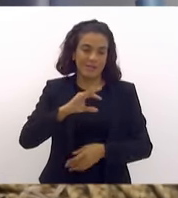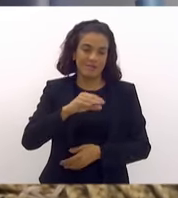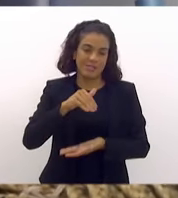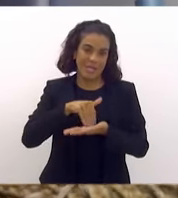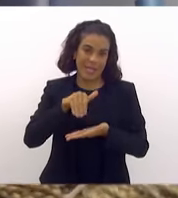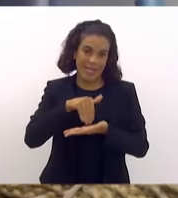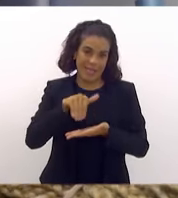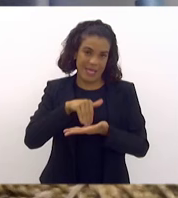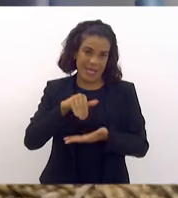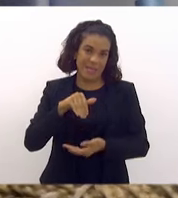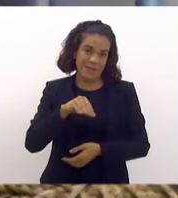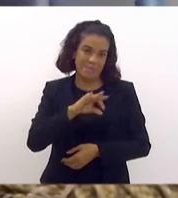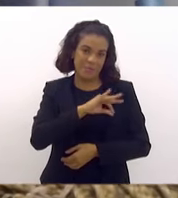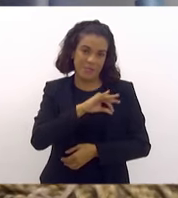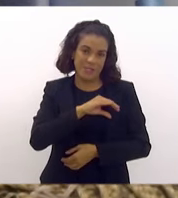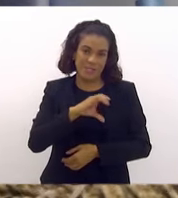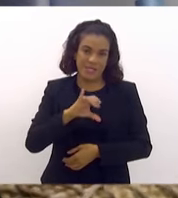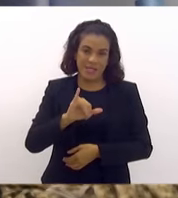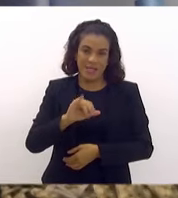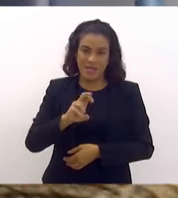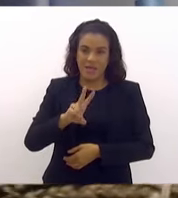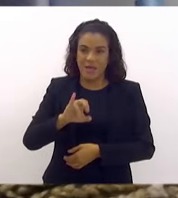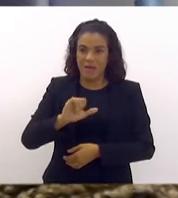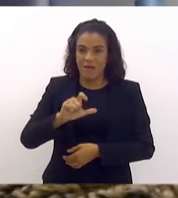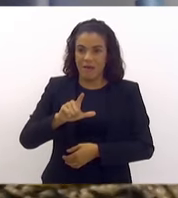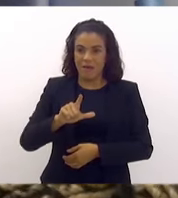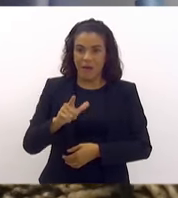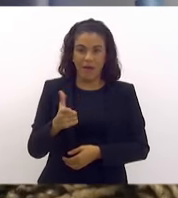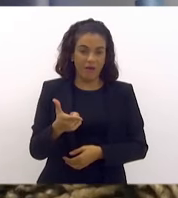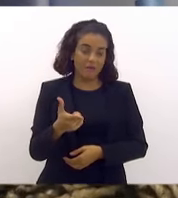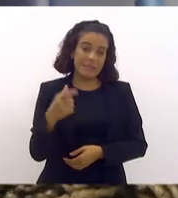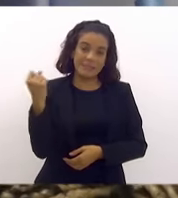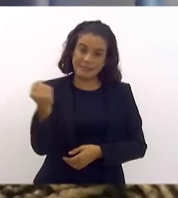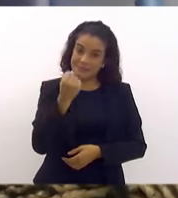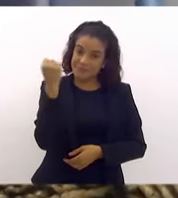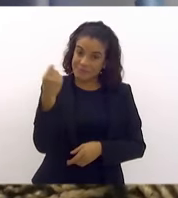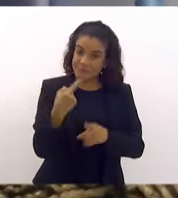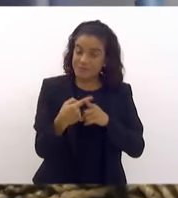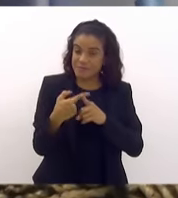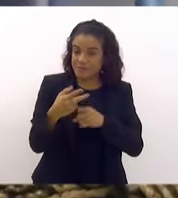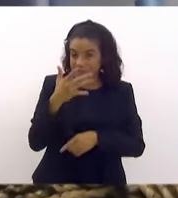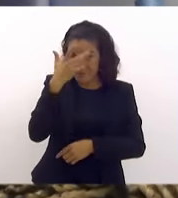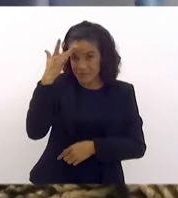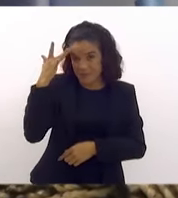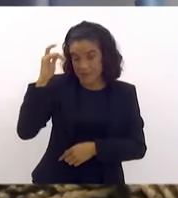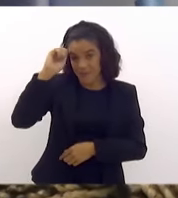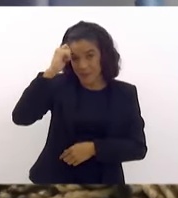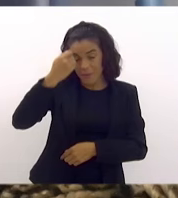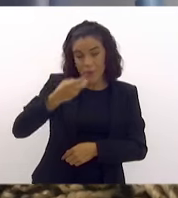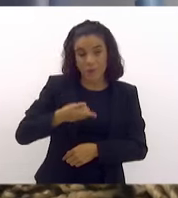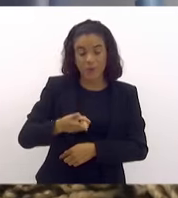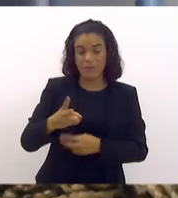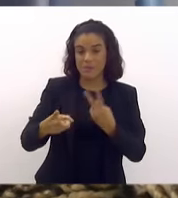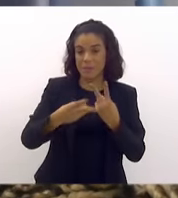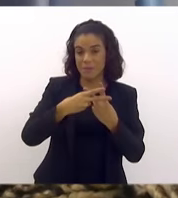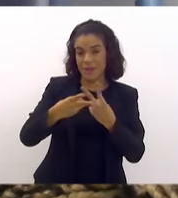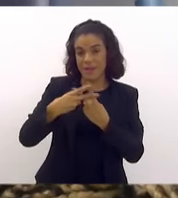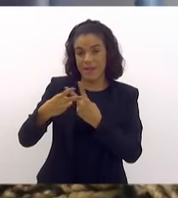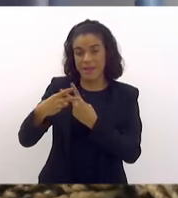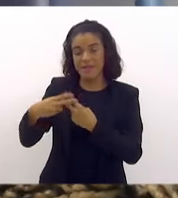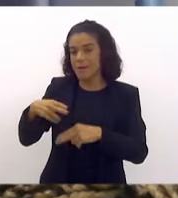isso é grave né porque as pessoas continuam sendo eh apreendidas de maneira equivocada